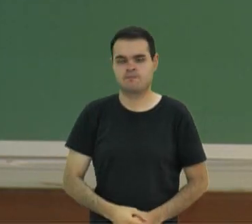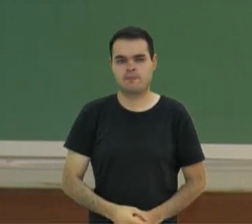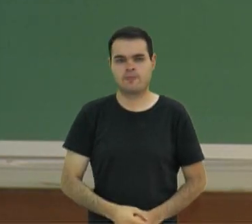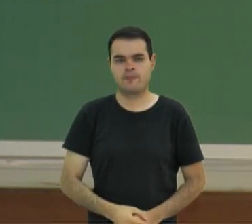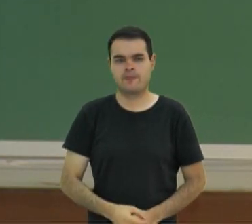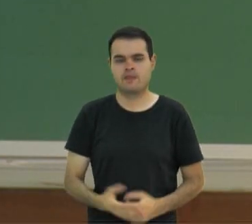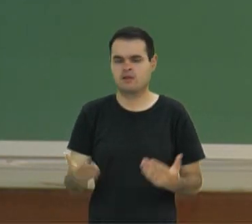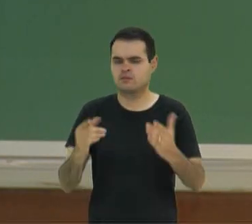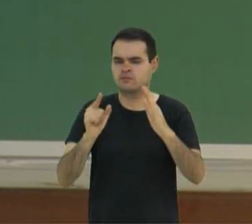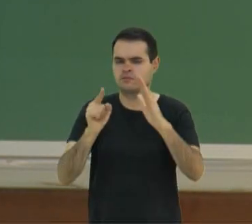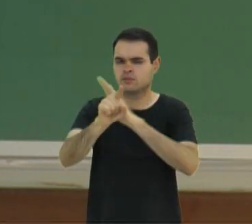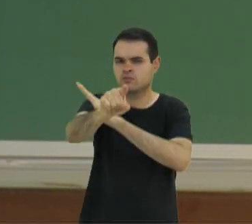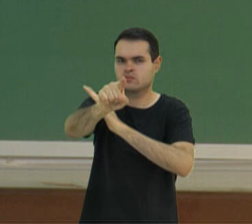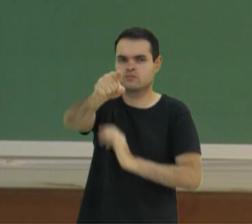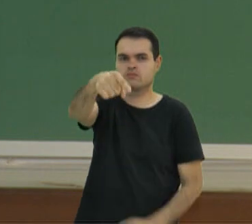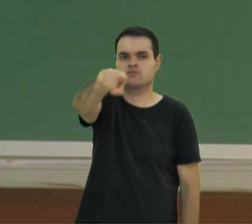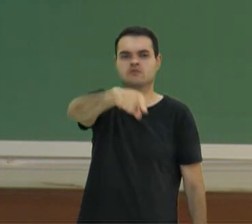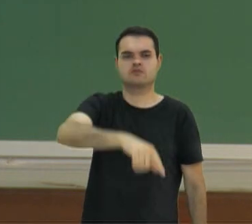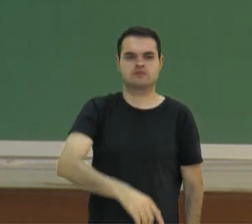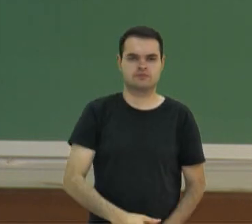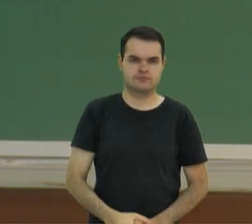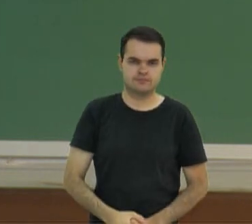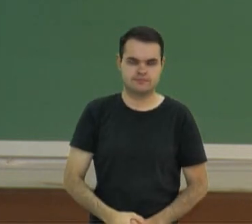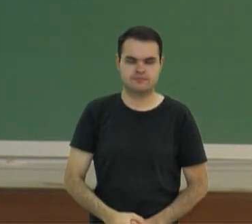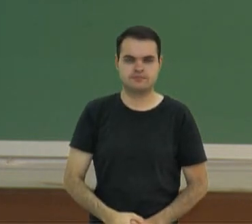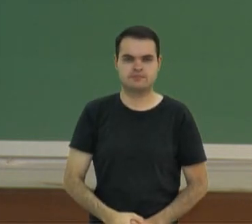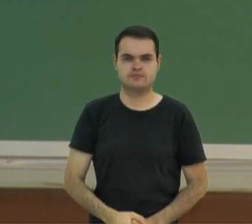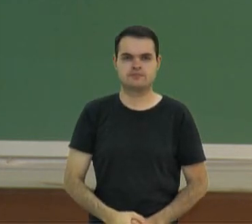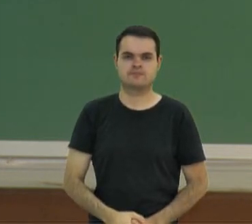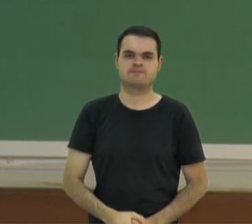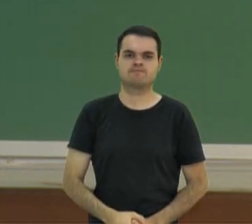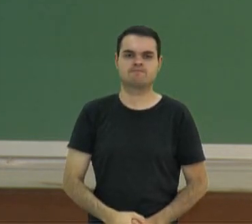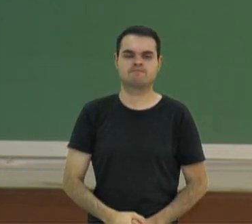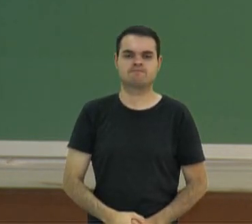fazer a seguinte pergunta para vocês.